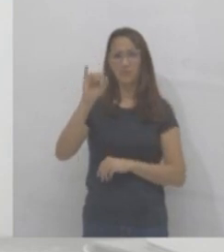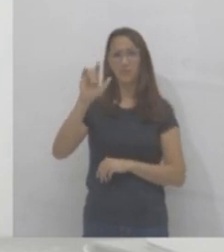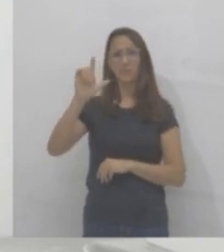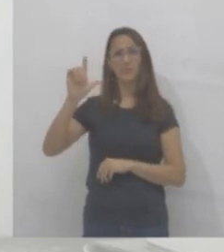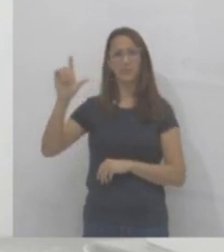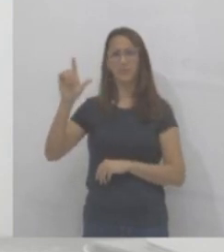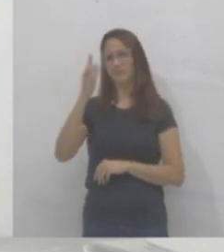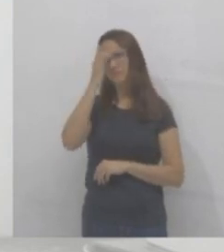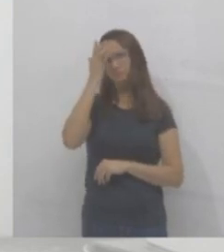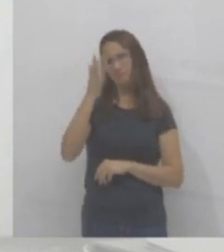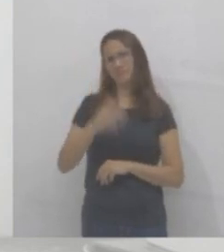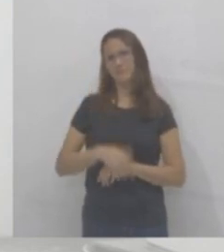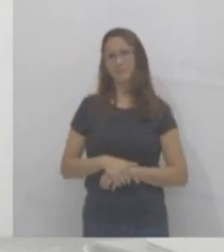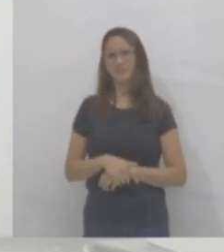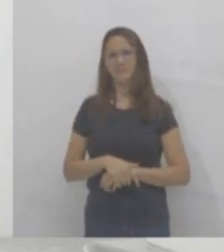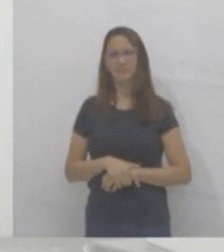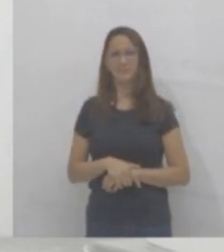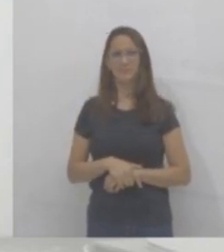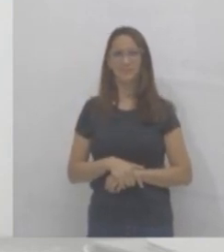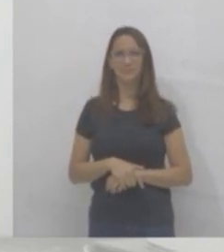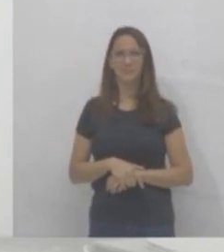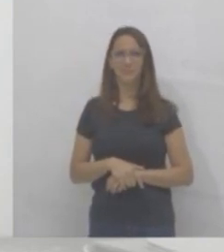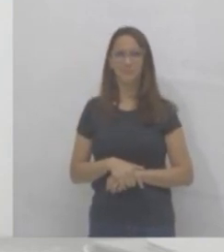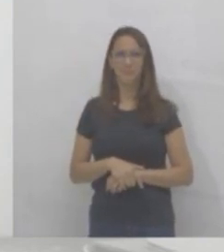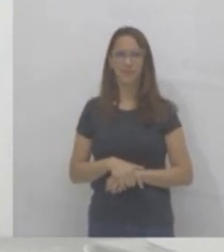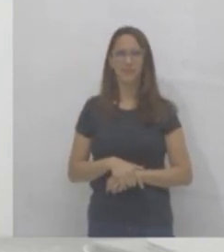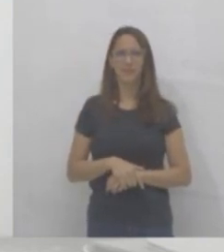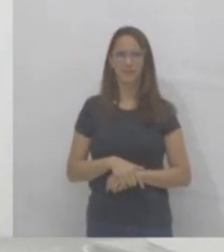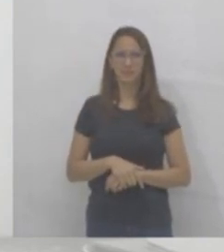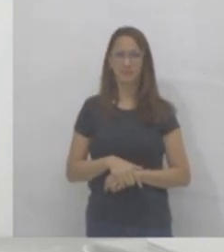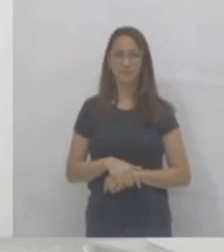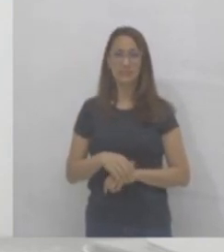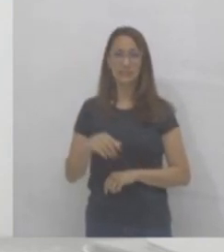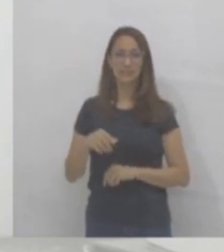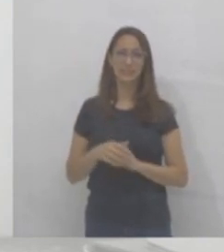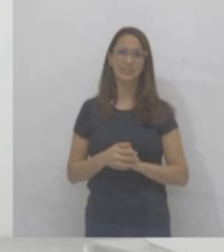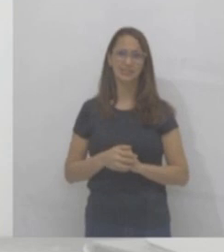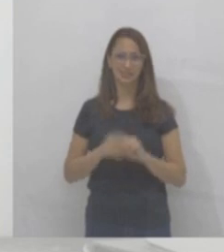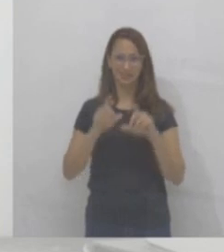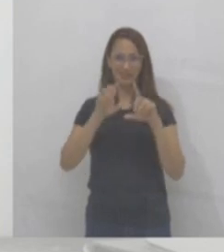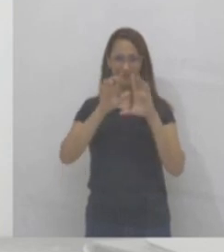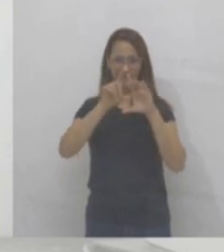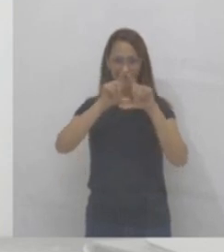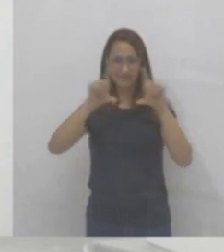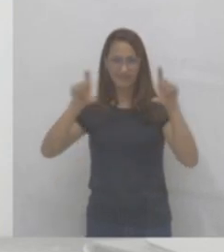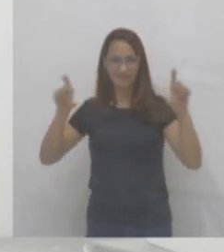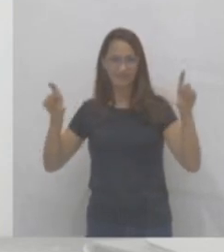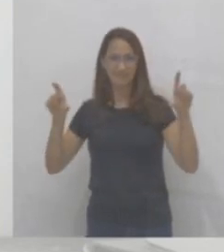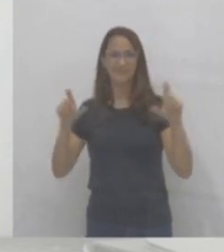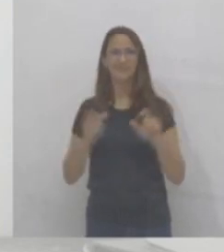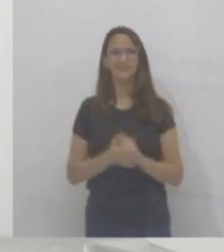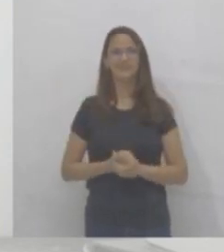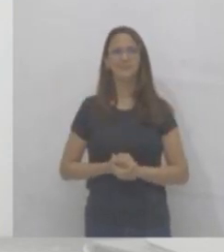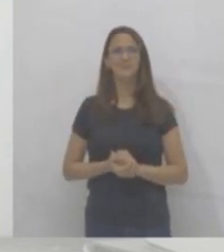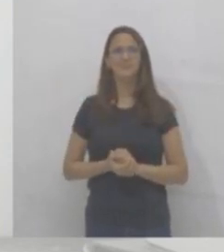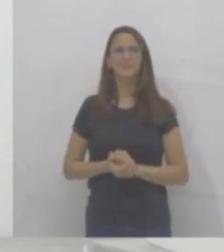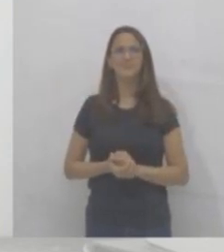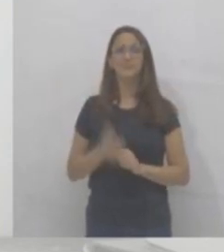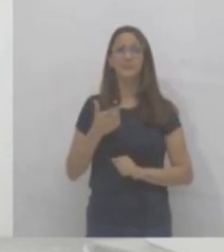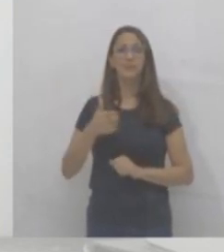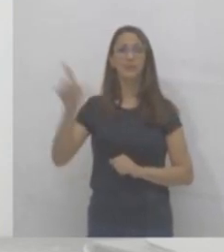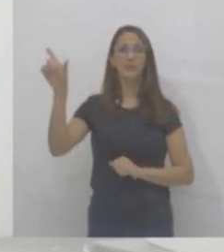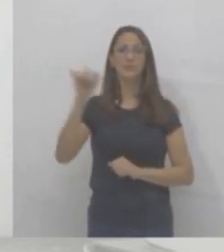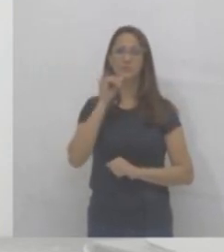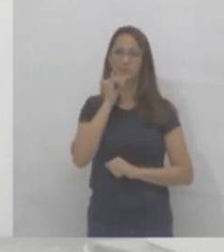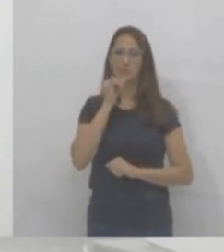auxiliar do futuro que vai antes do verbo. Então, if I win a lot of money, I will travel around the world. Vamos ver mais uma?